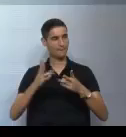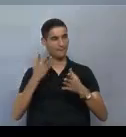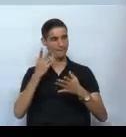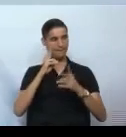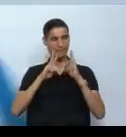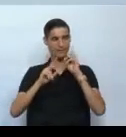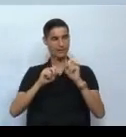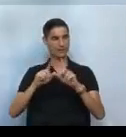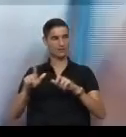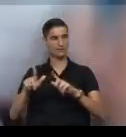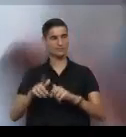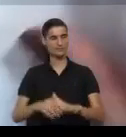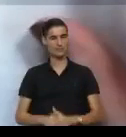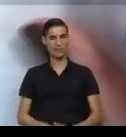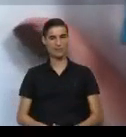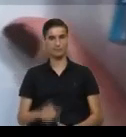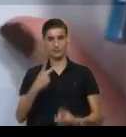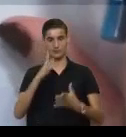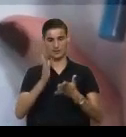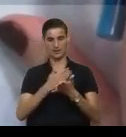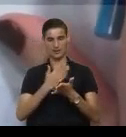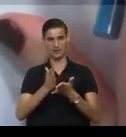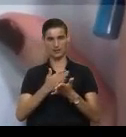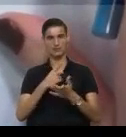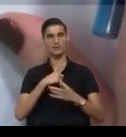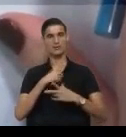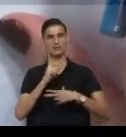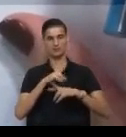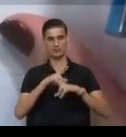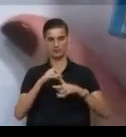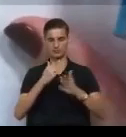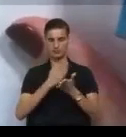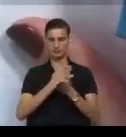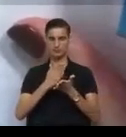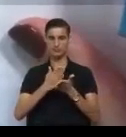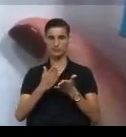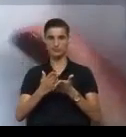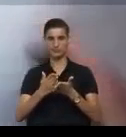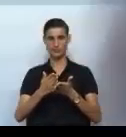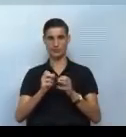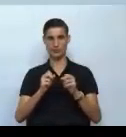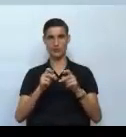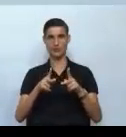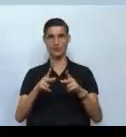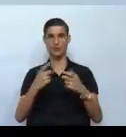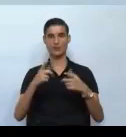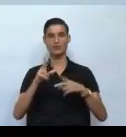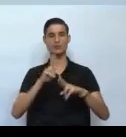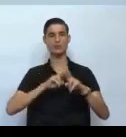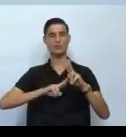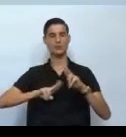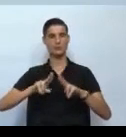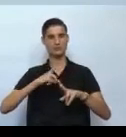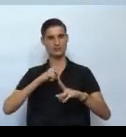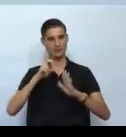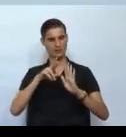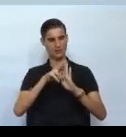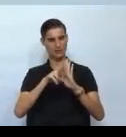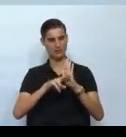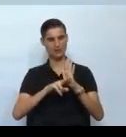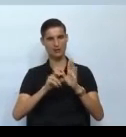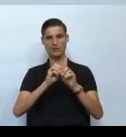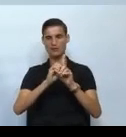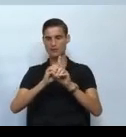Continuando, no teu livro ele tem esse passo a passo, tá? Onde ele utiliza a regra